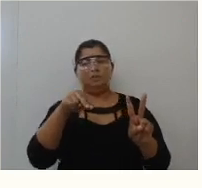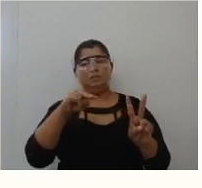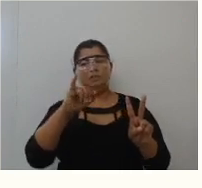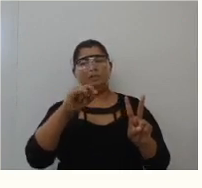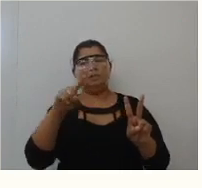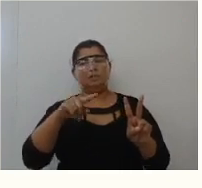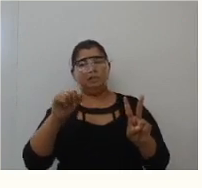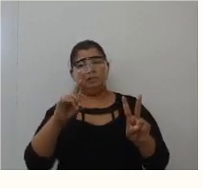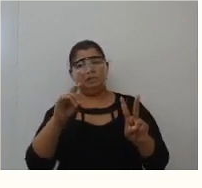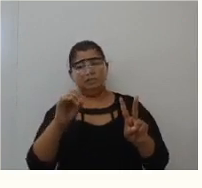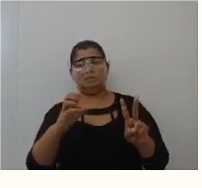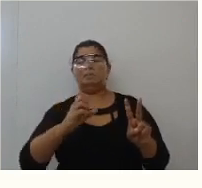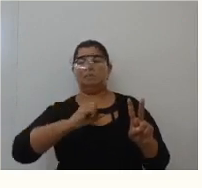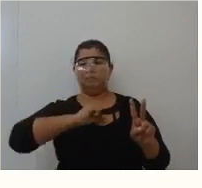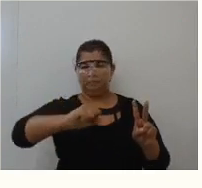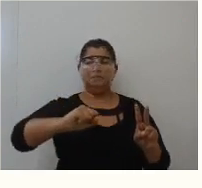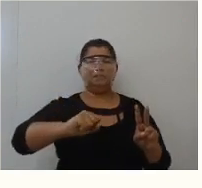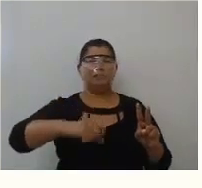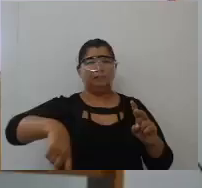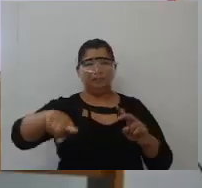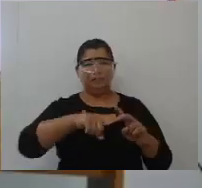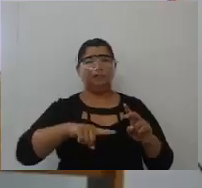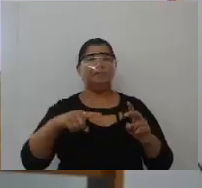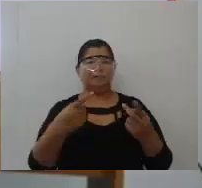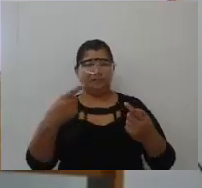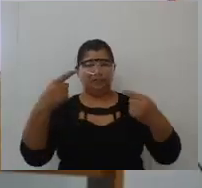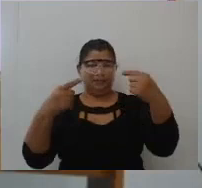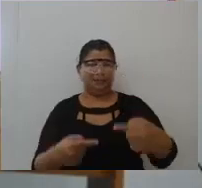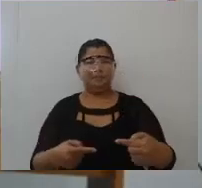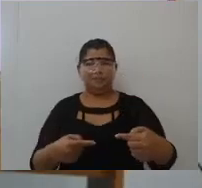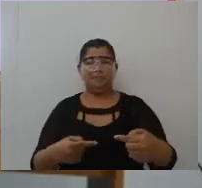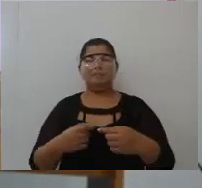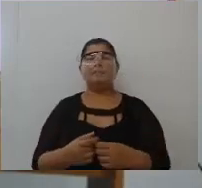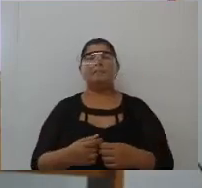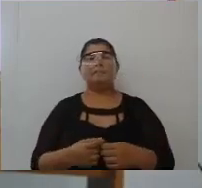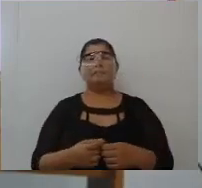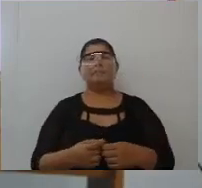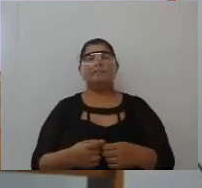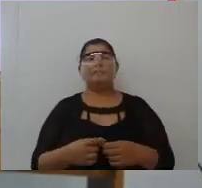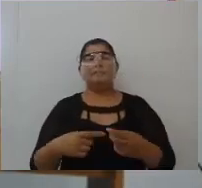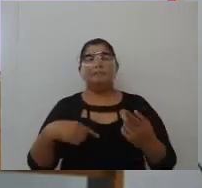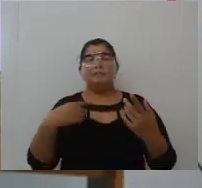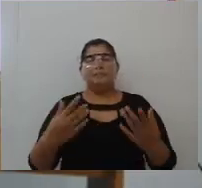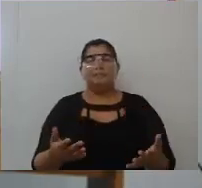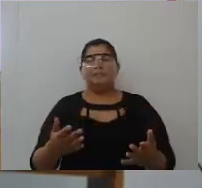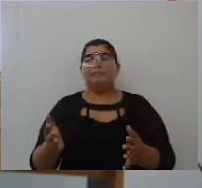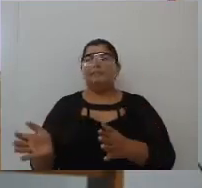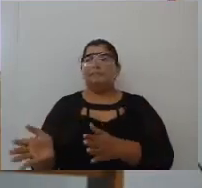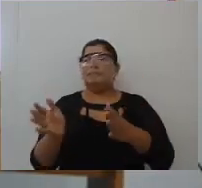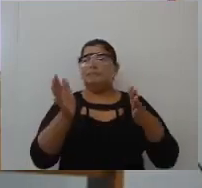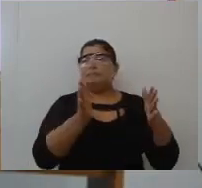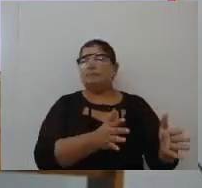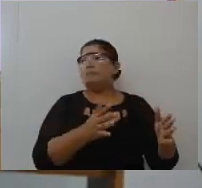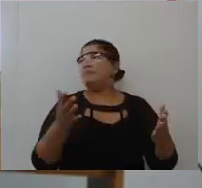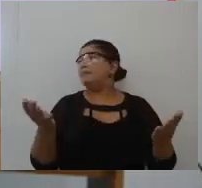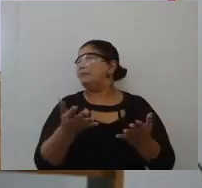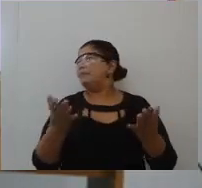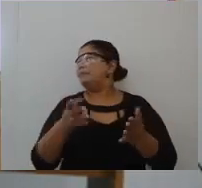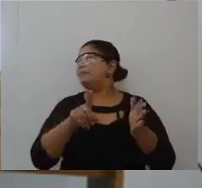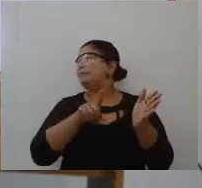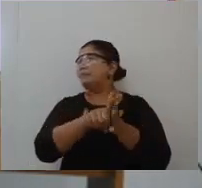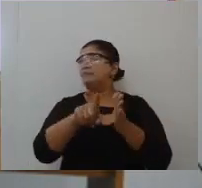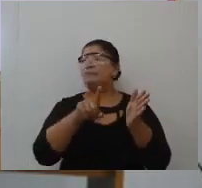tragédia do enfrentamento. Ok? Tem pergunta? Vamos ler as perguntas? Simbora! Tem